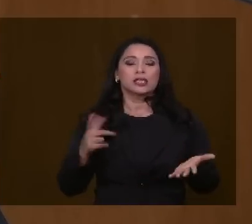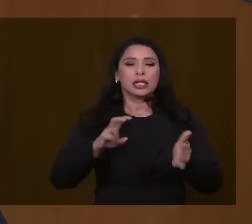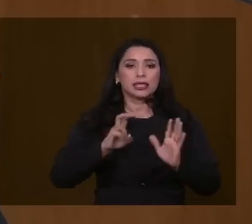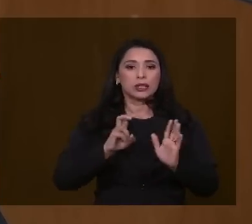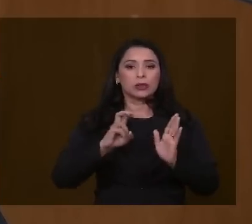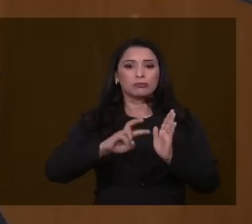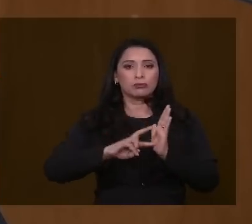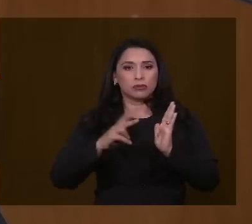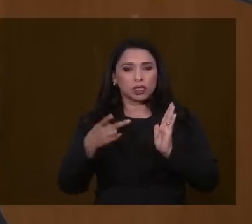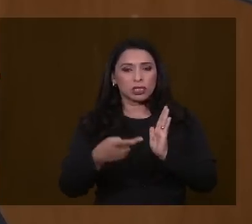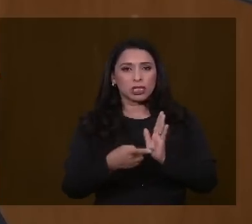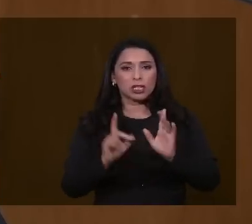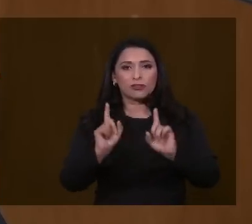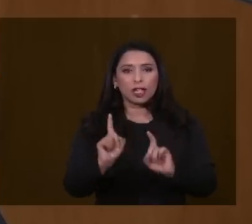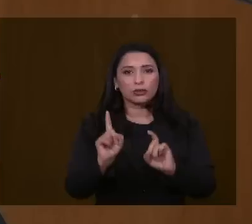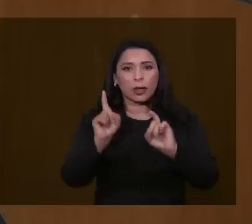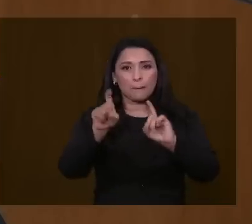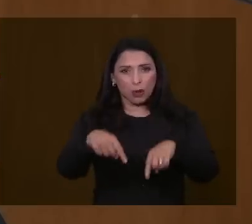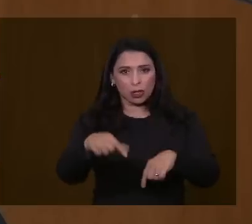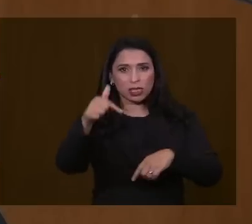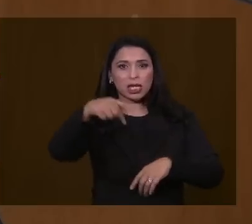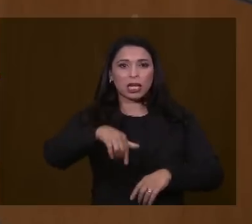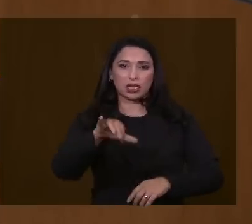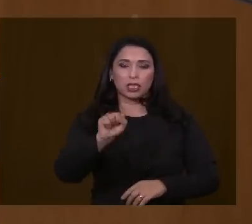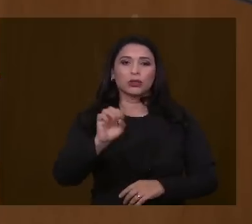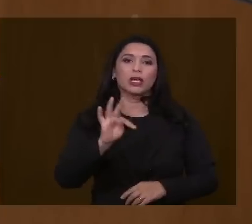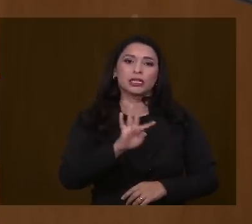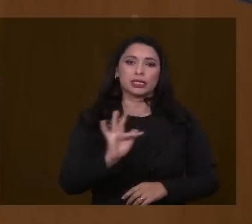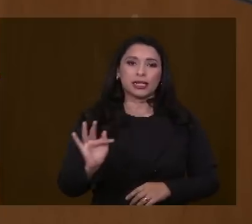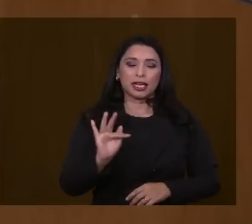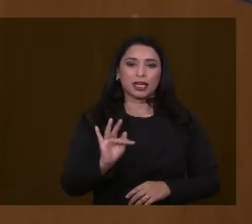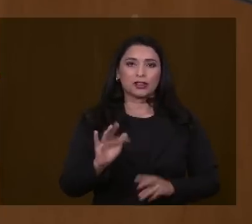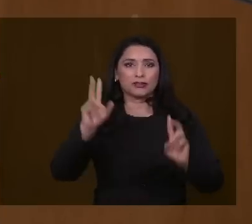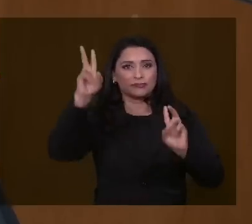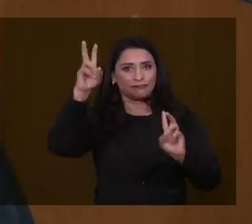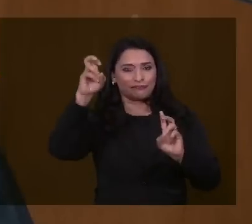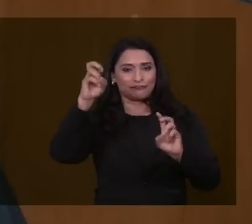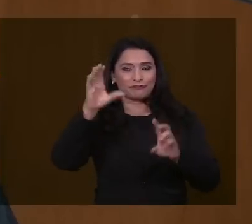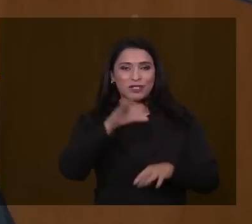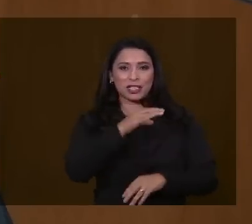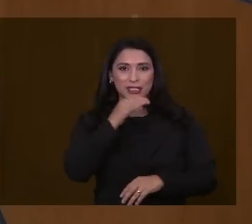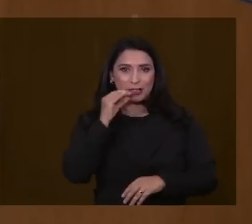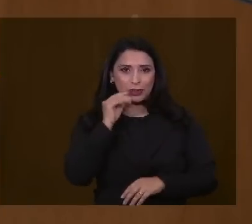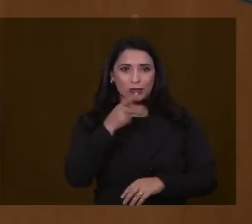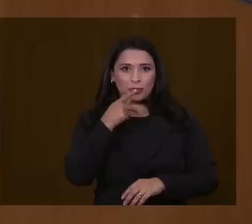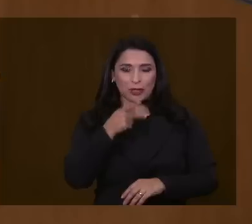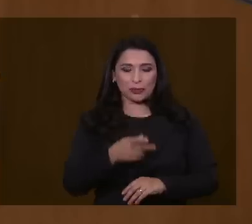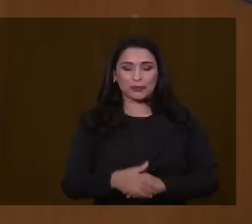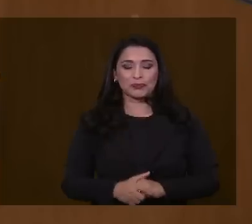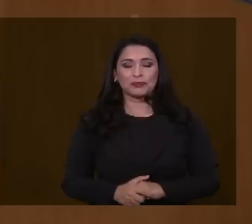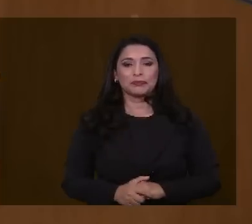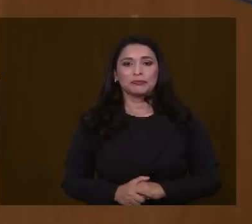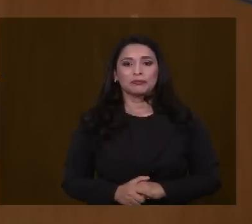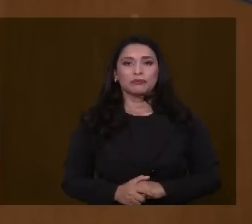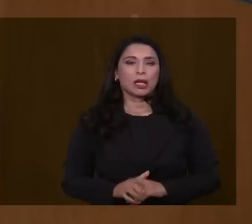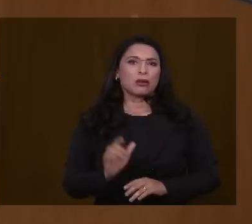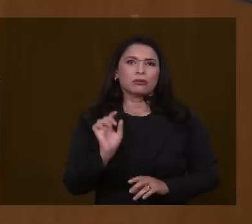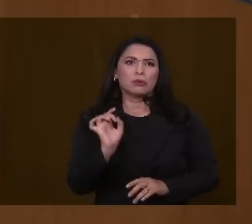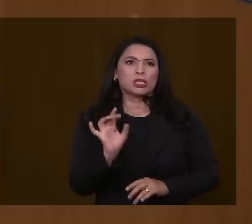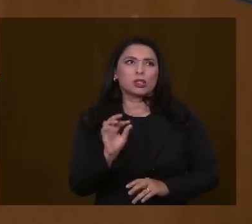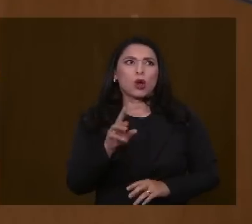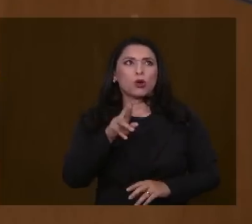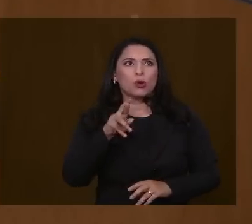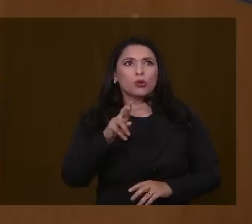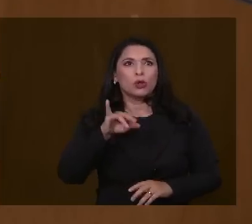do Supremo Tribunal Federal, dizia Sua Excelência. Mais do que a celebração de um ritual que se